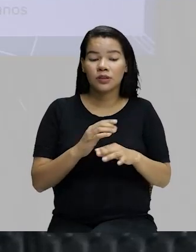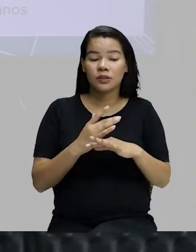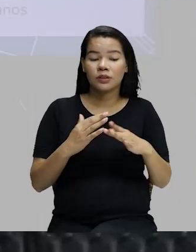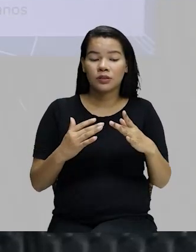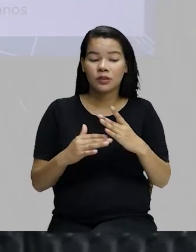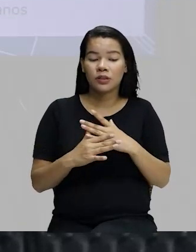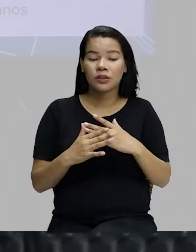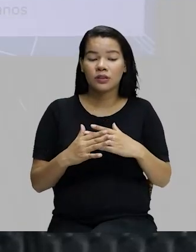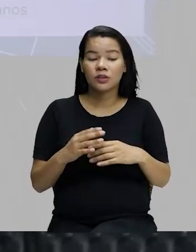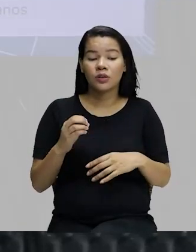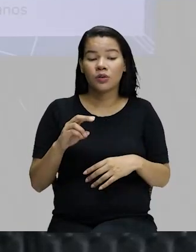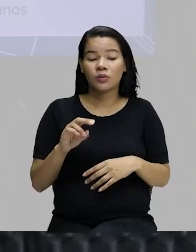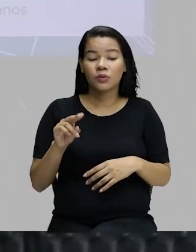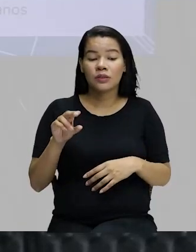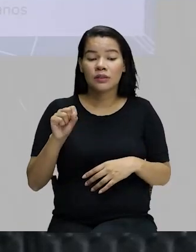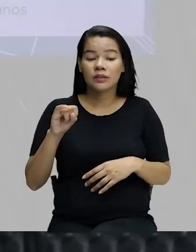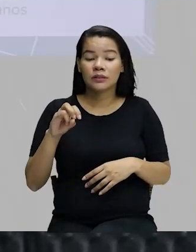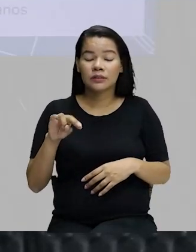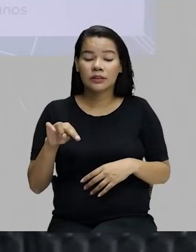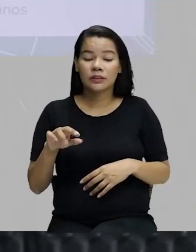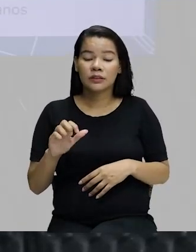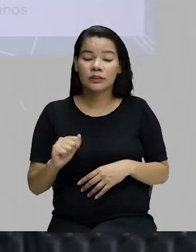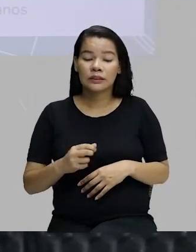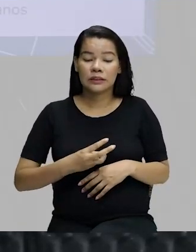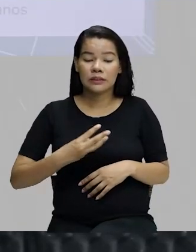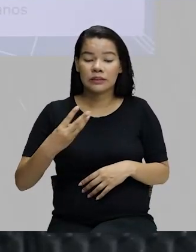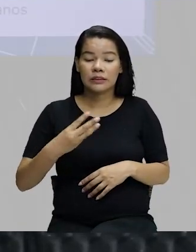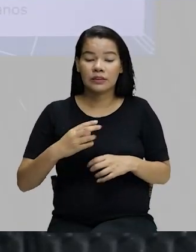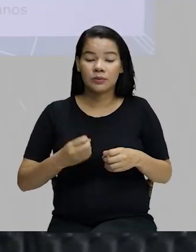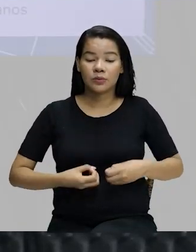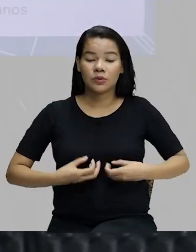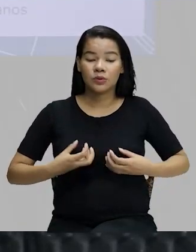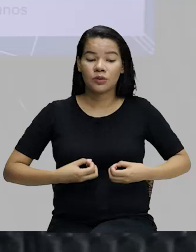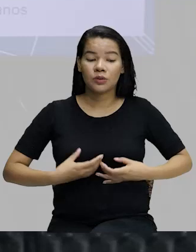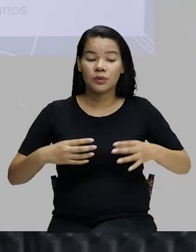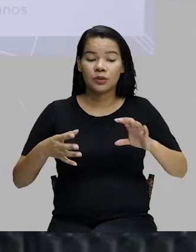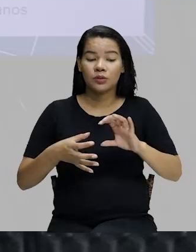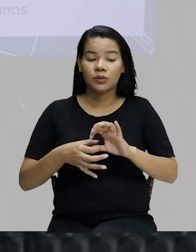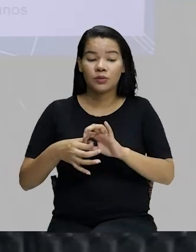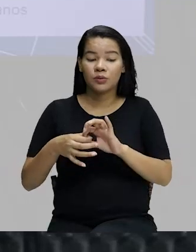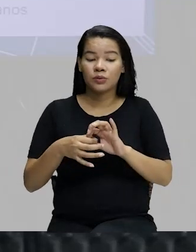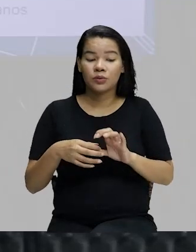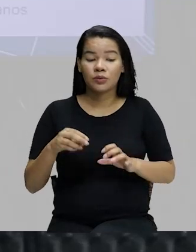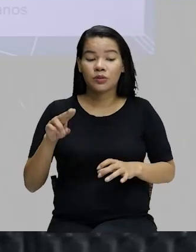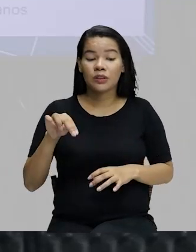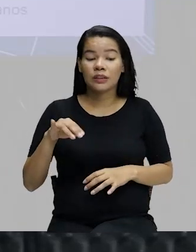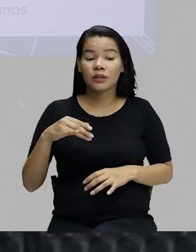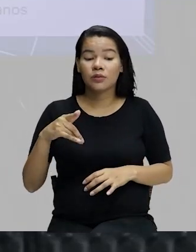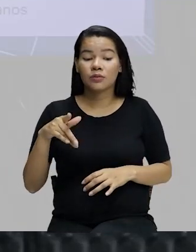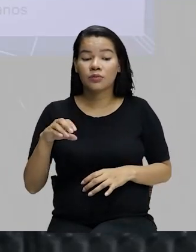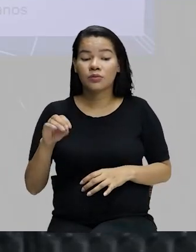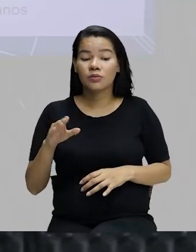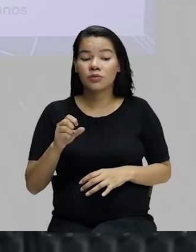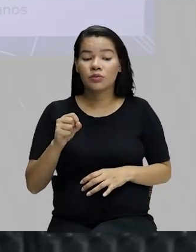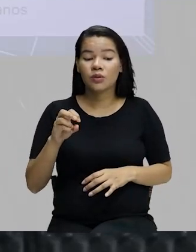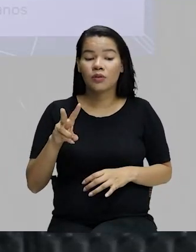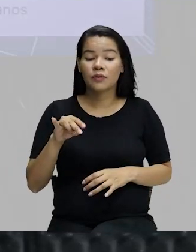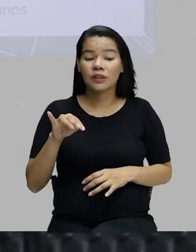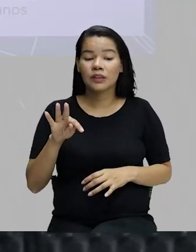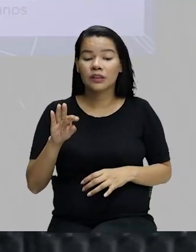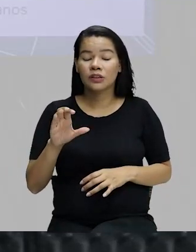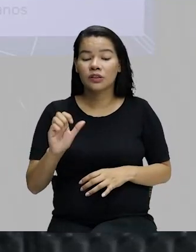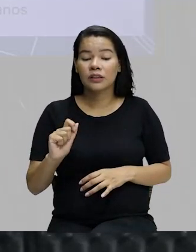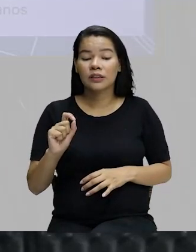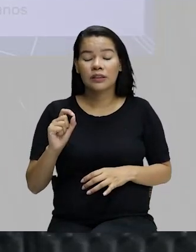nuclear produzida pela União Soviética a utilizar esse tipo de reator, certo? Que já